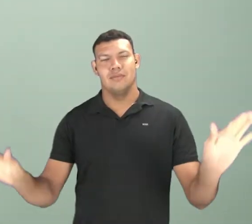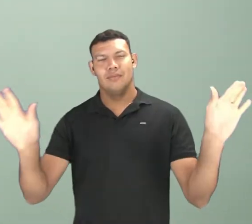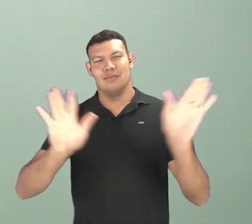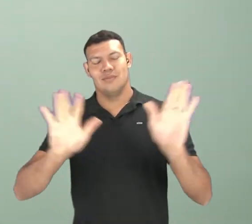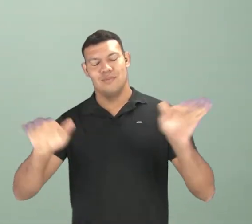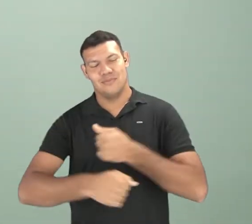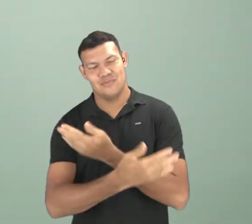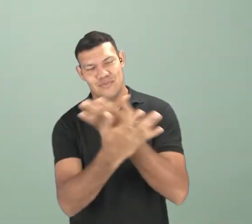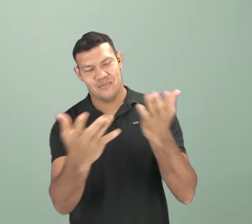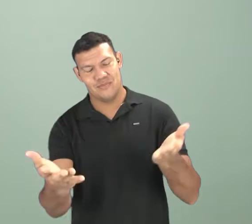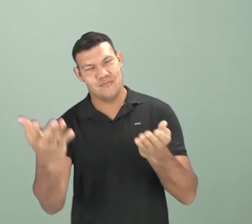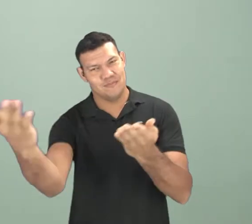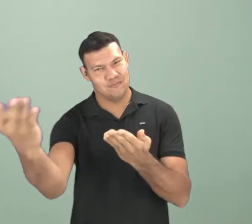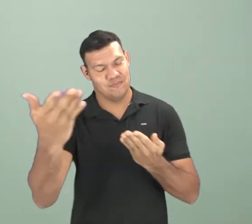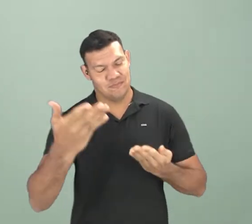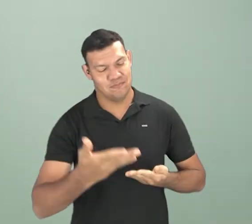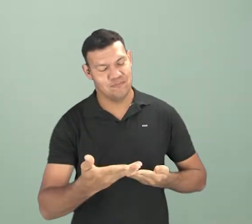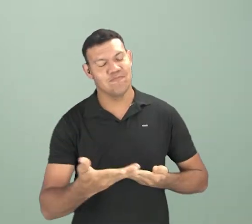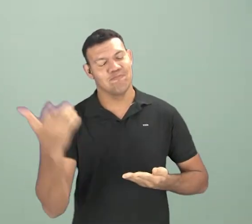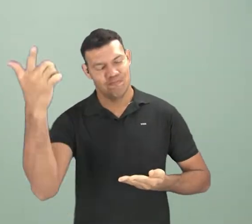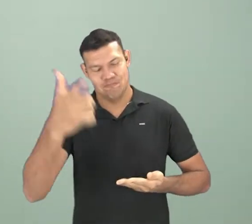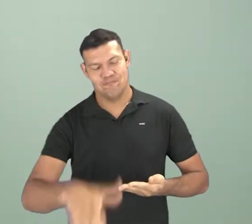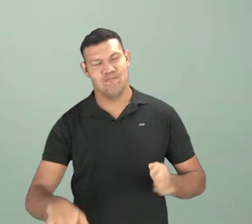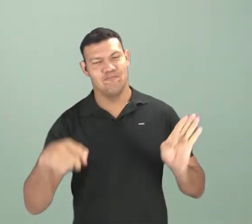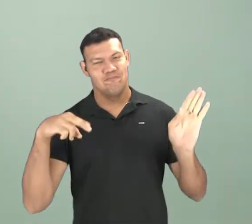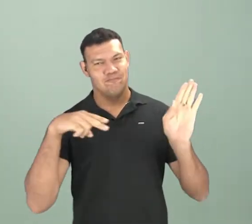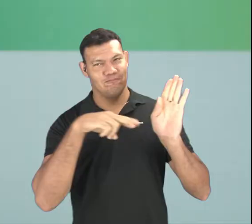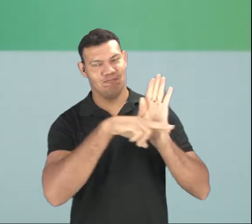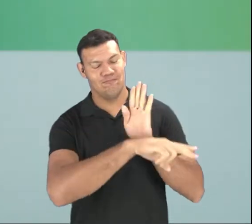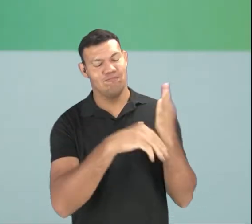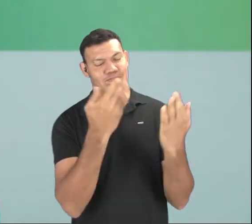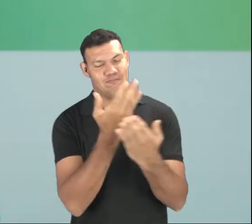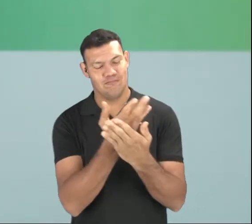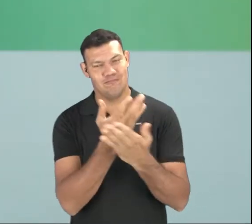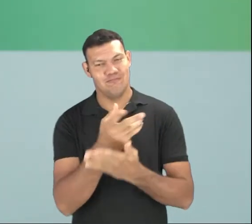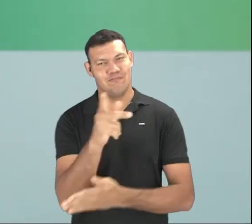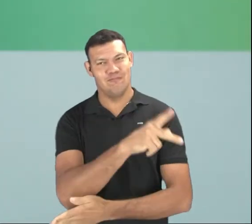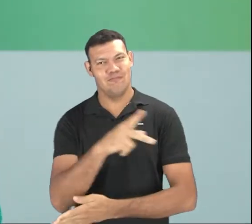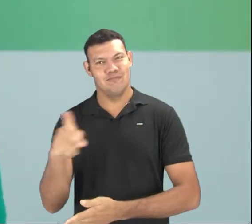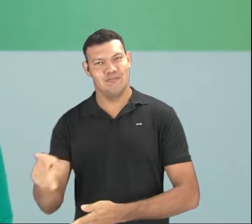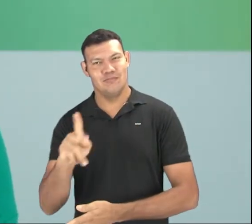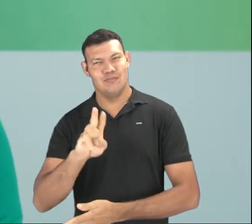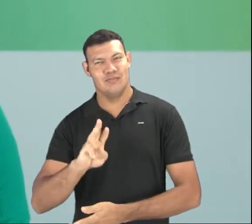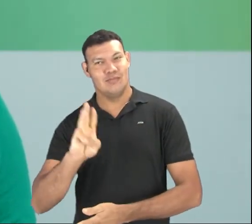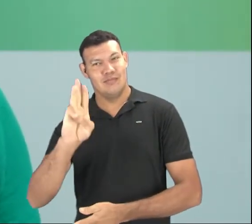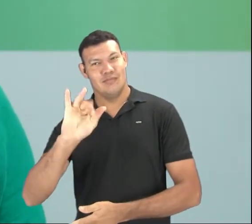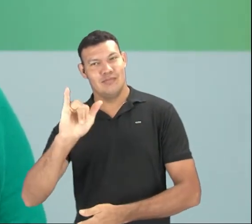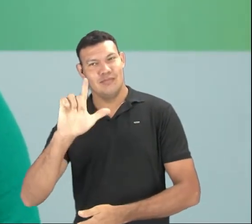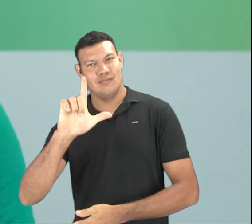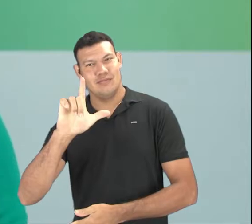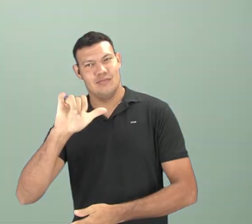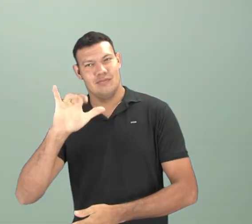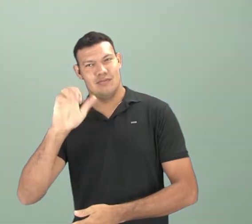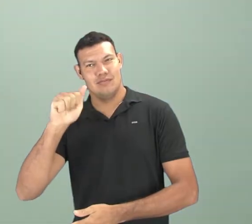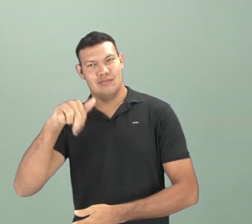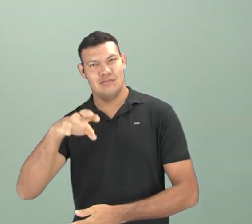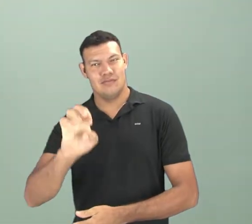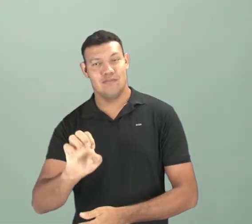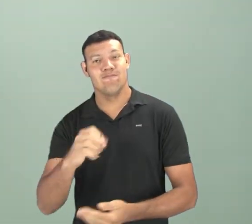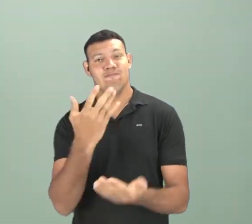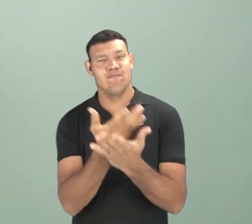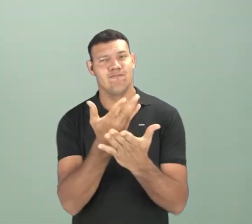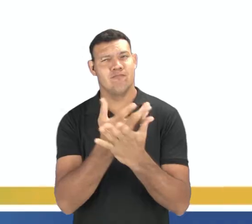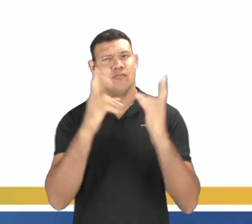Olá a todos, seja bem-vindo a mais uma aula de Biologia. Eu sou a professora Williane e hoje nós vamos estar estudando sobre